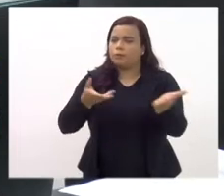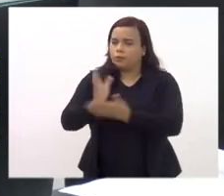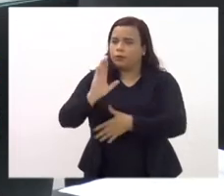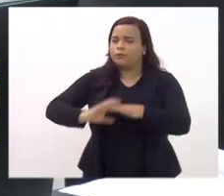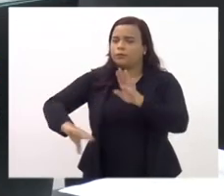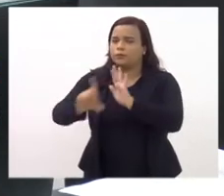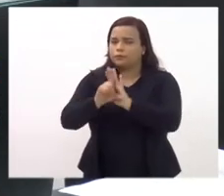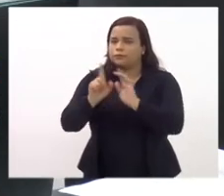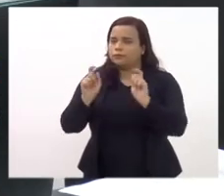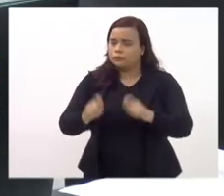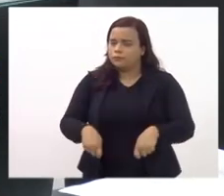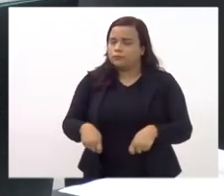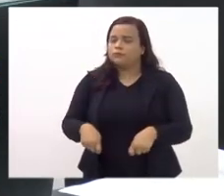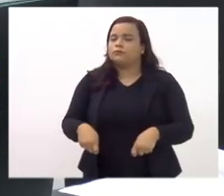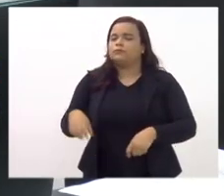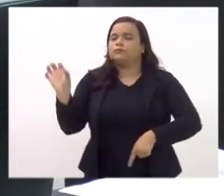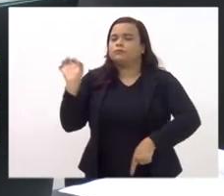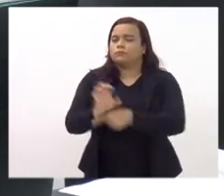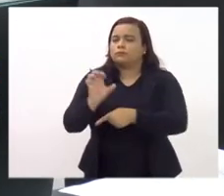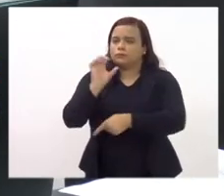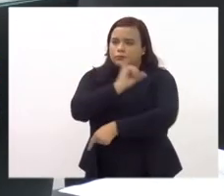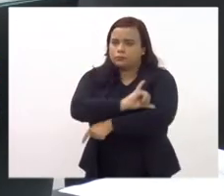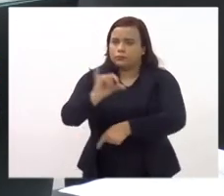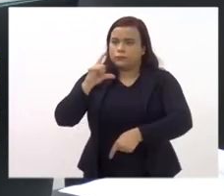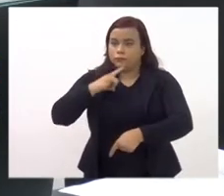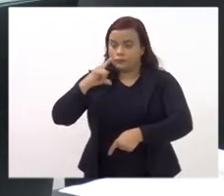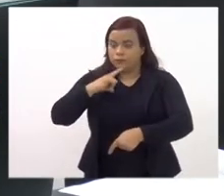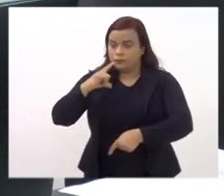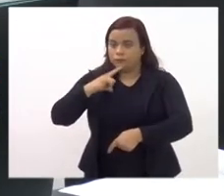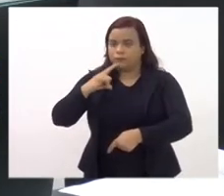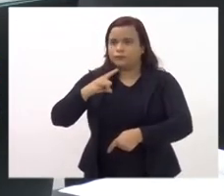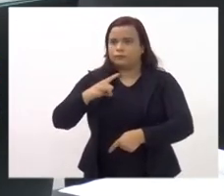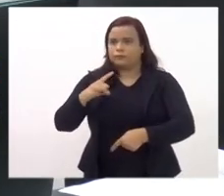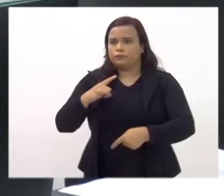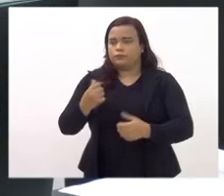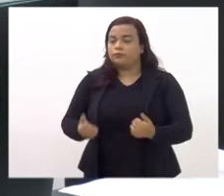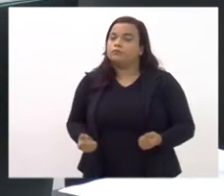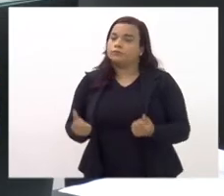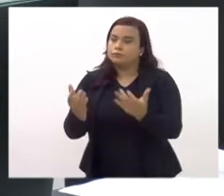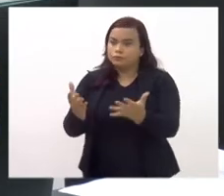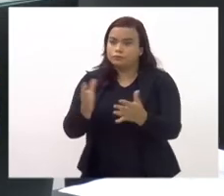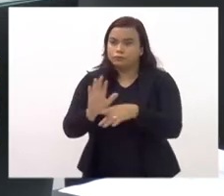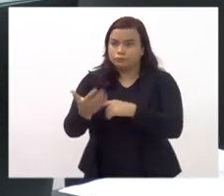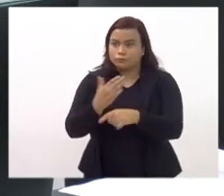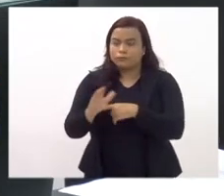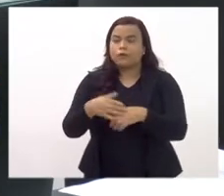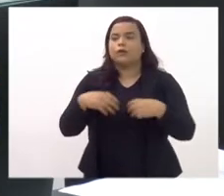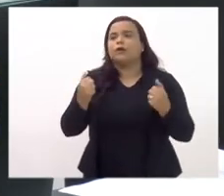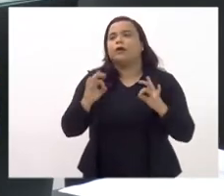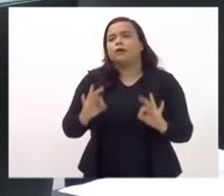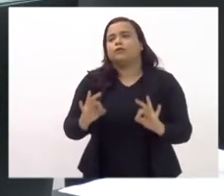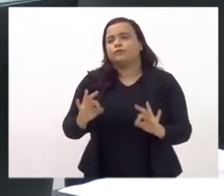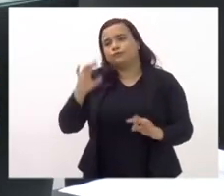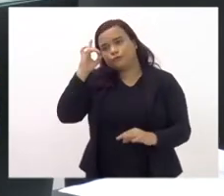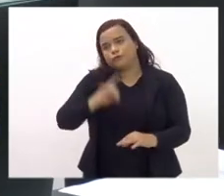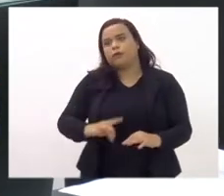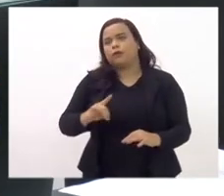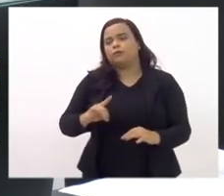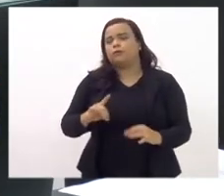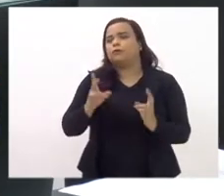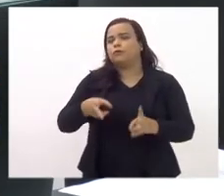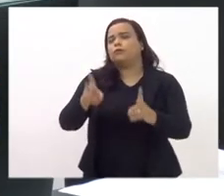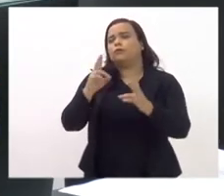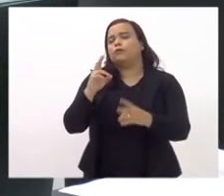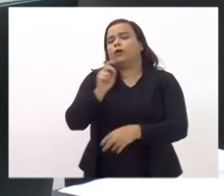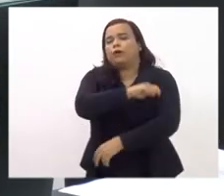coloca que o Estado do Rio de Janeiro tem uma posição solidária no sentido de garantir o direito à permanência dos estudantes, contribuindo,